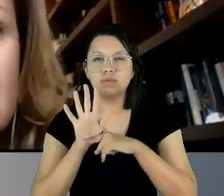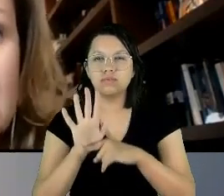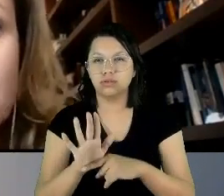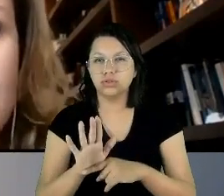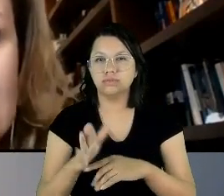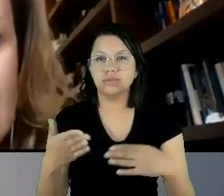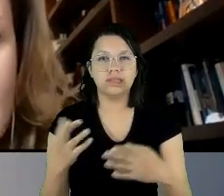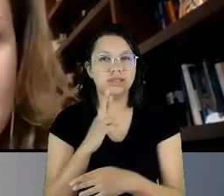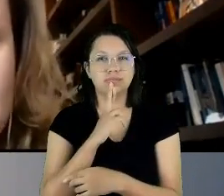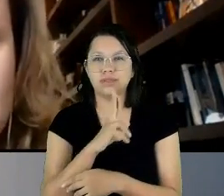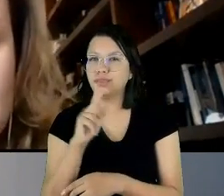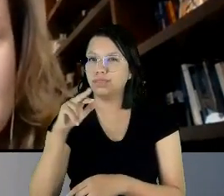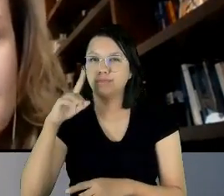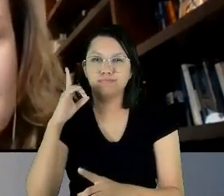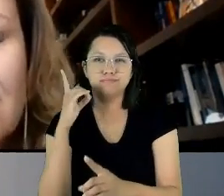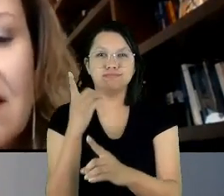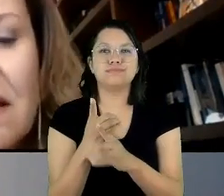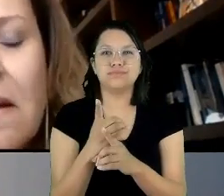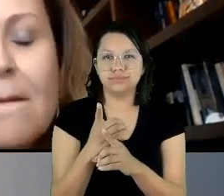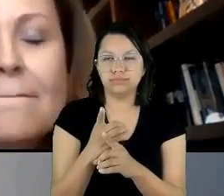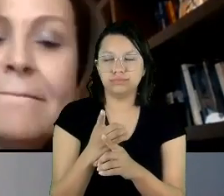não teria sido alcançado.